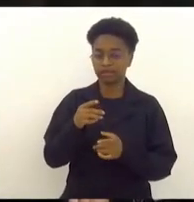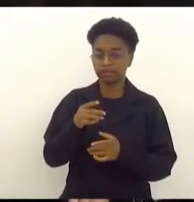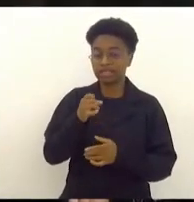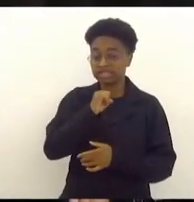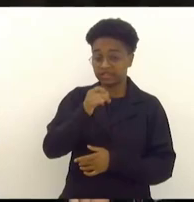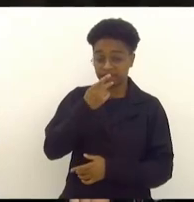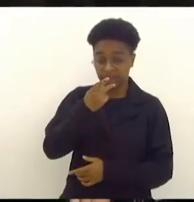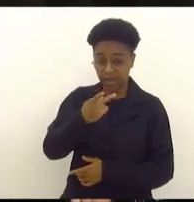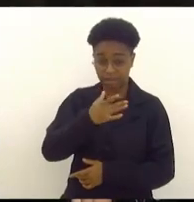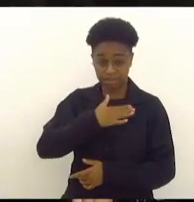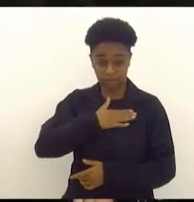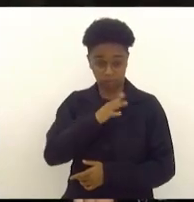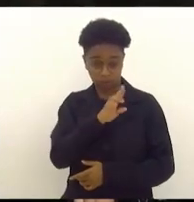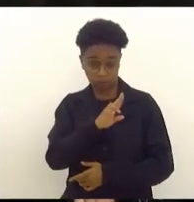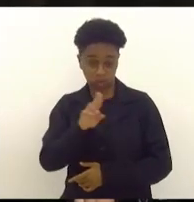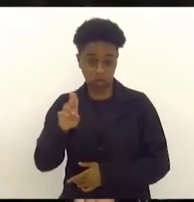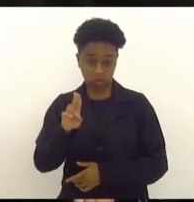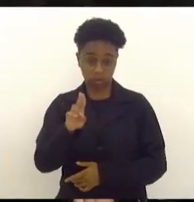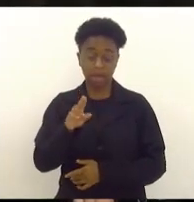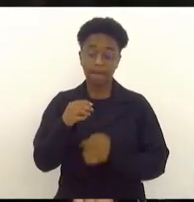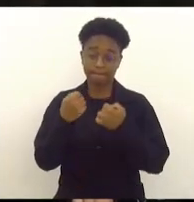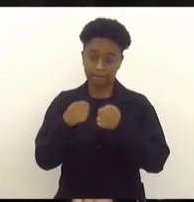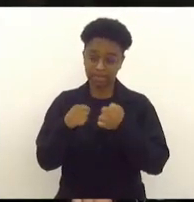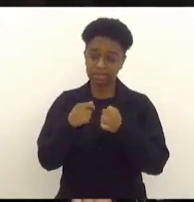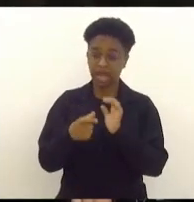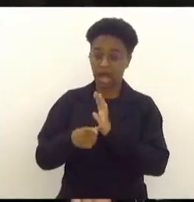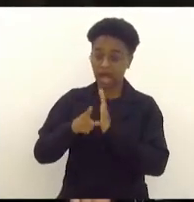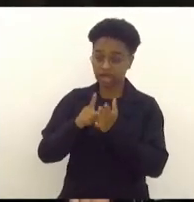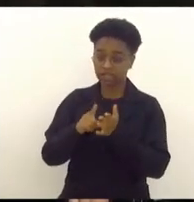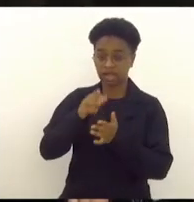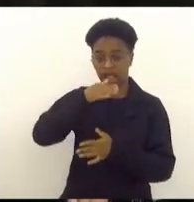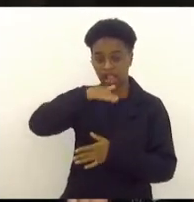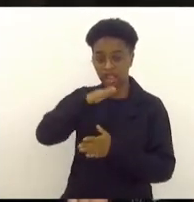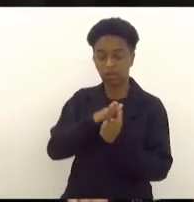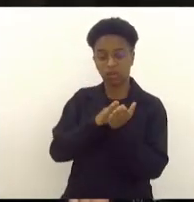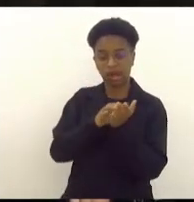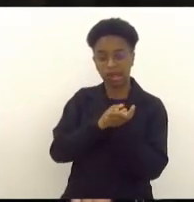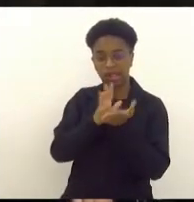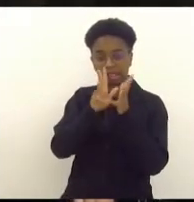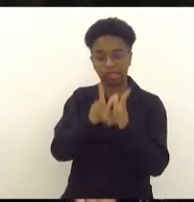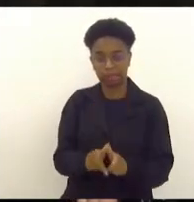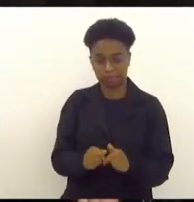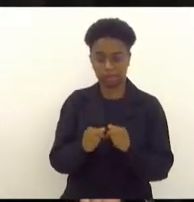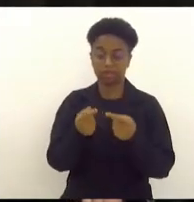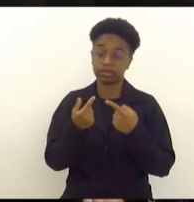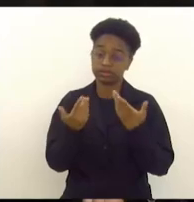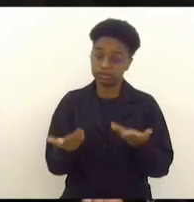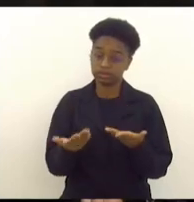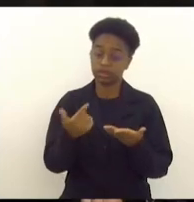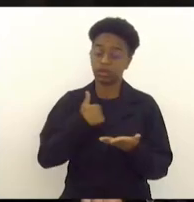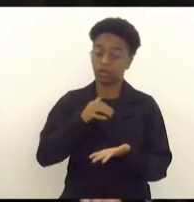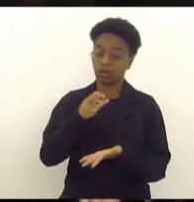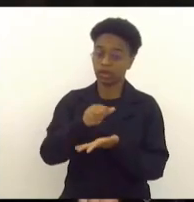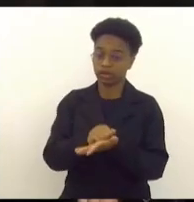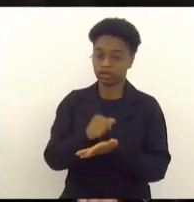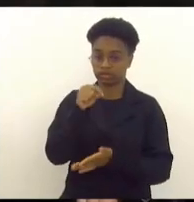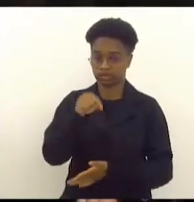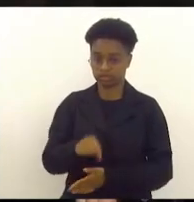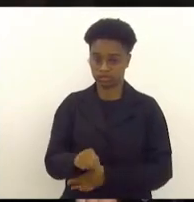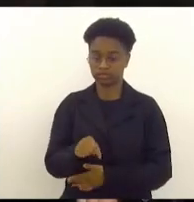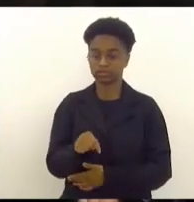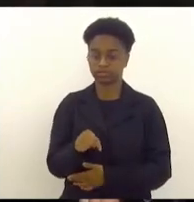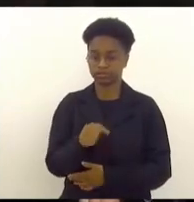usar o meu nome na sua boca Lave a língua antes então Vereador fica aqui o meu registro né